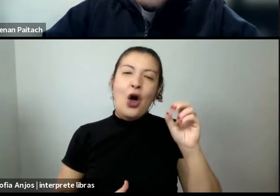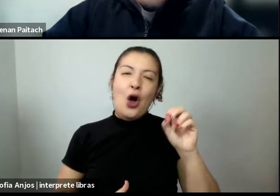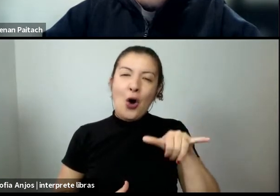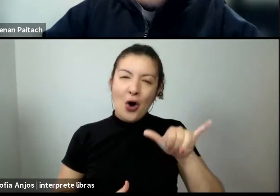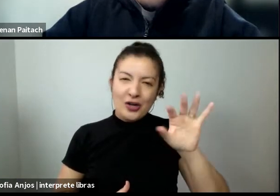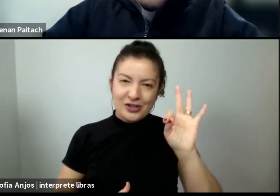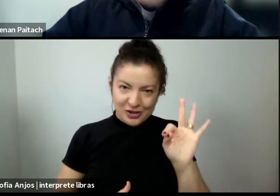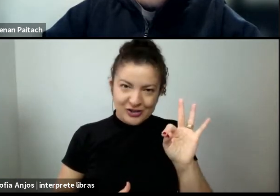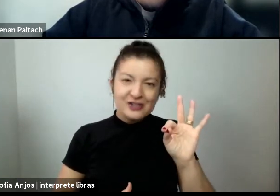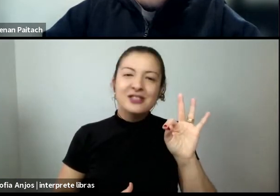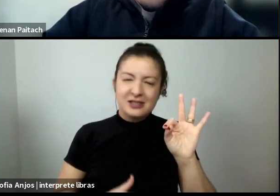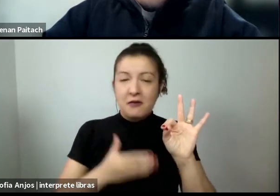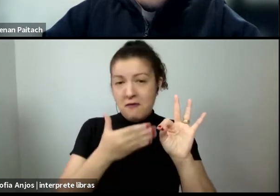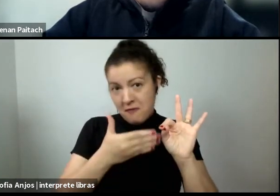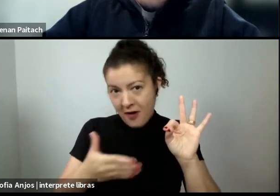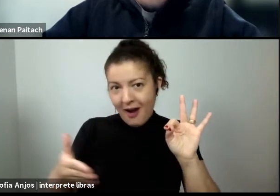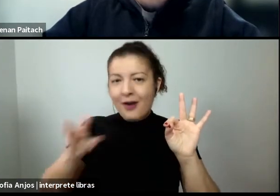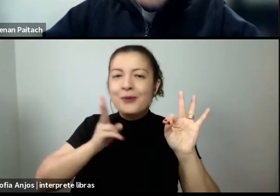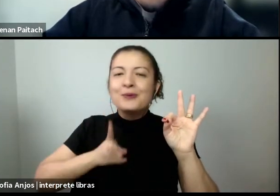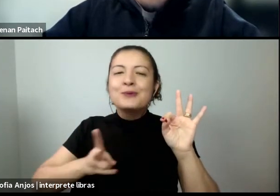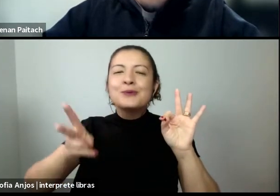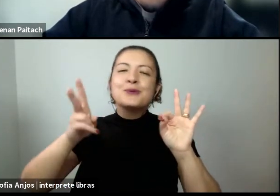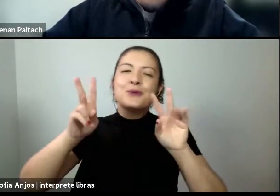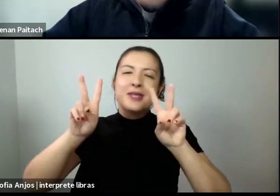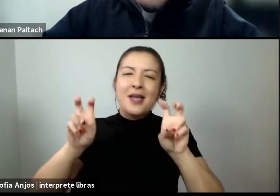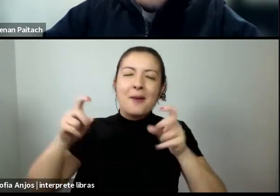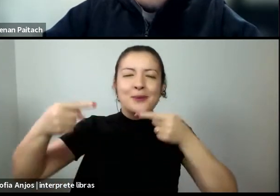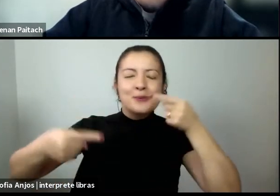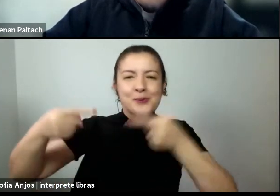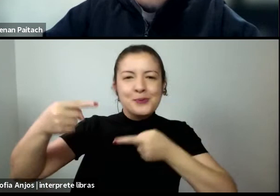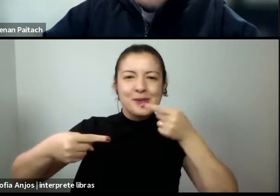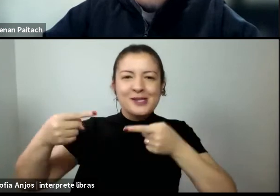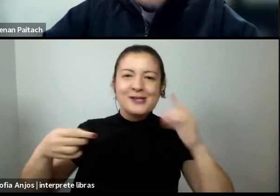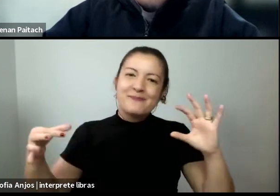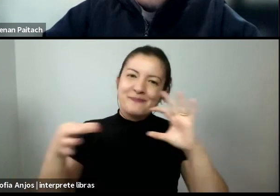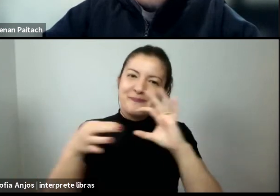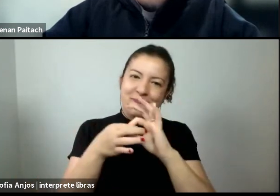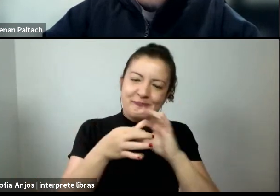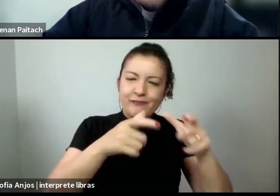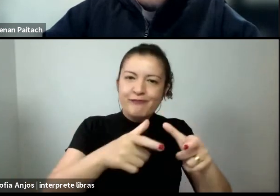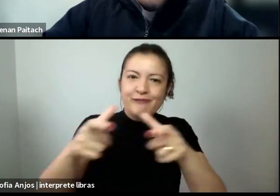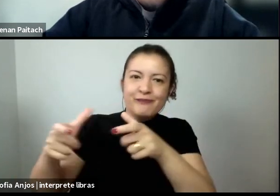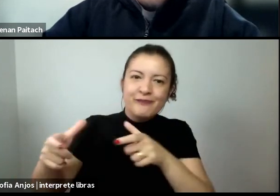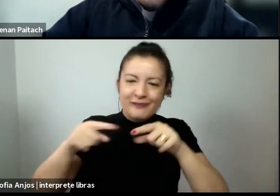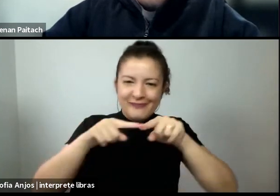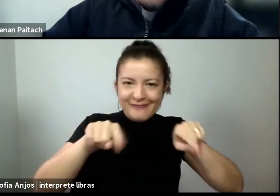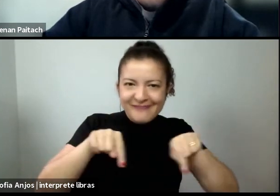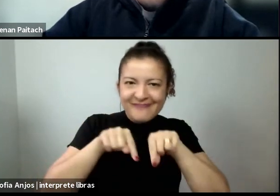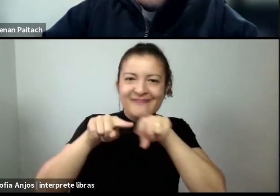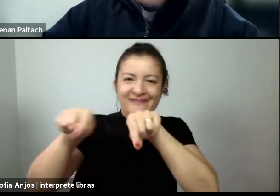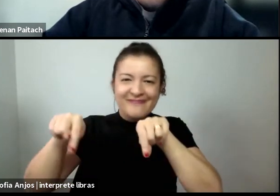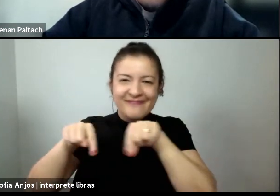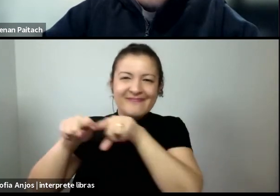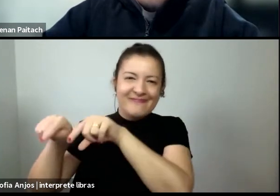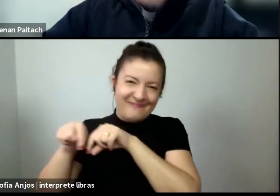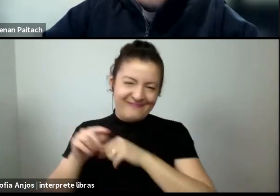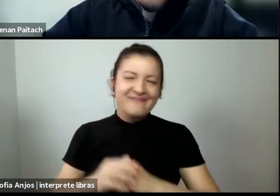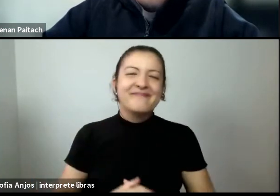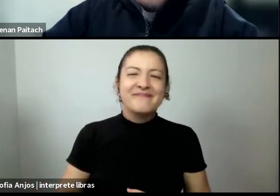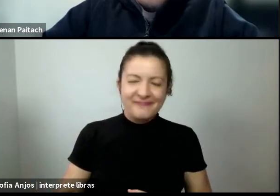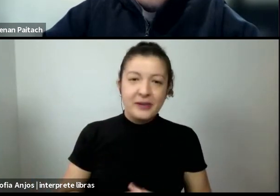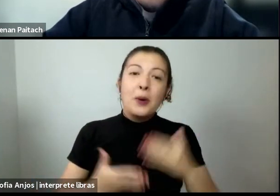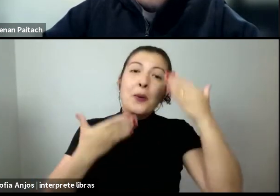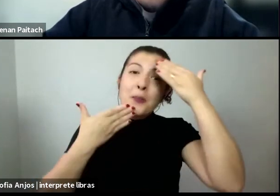com outras abordagens relacionadas ao tema dos territórios. Mais uma vez, obrigada a todos pela